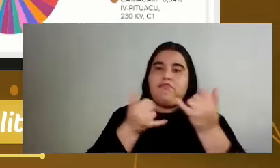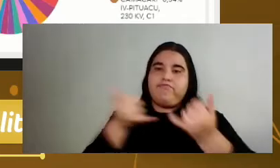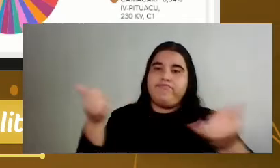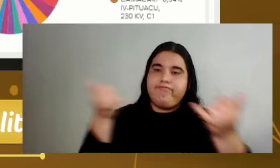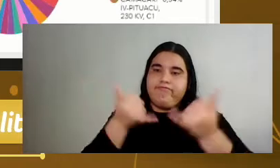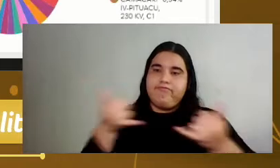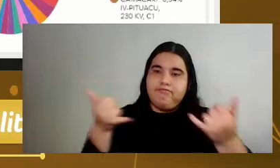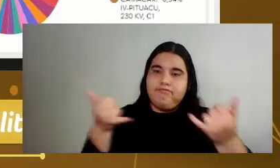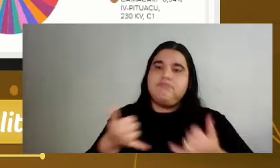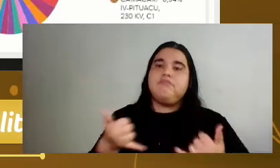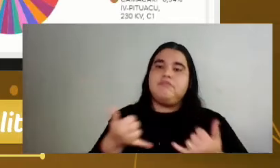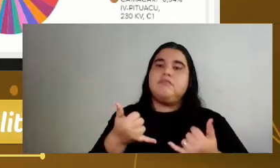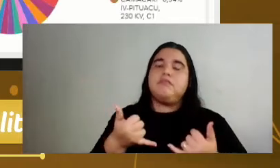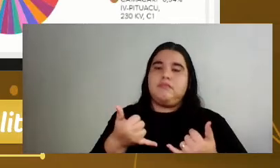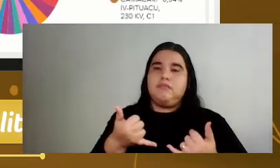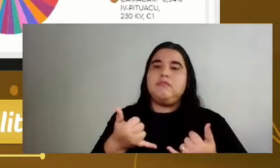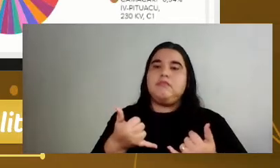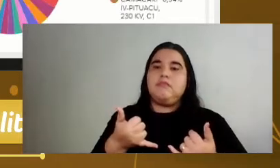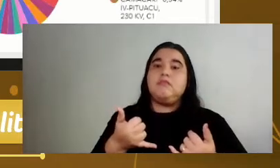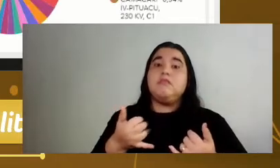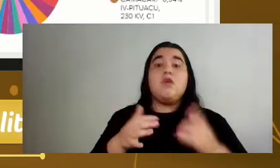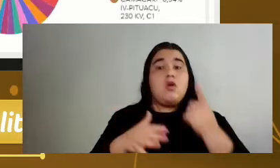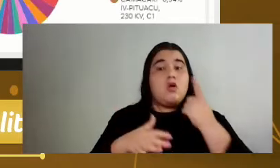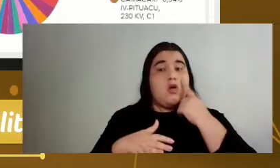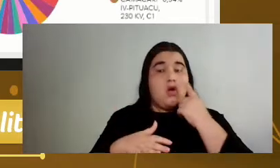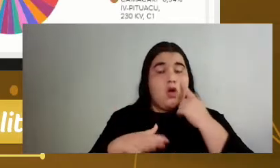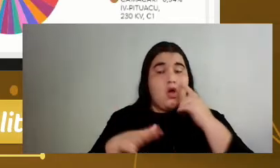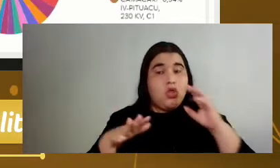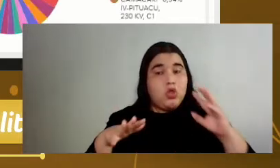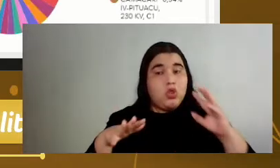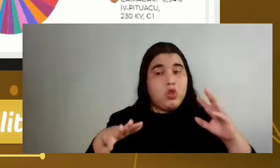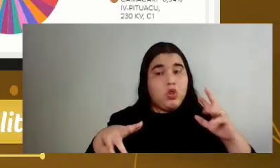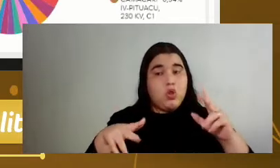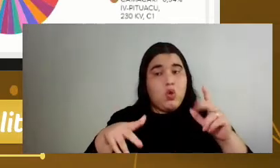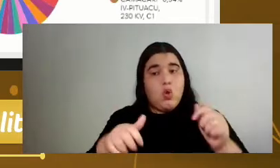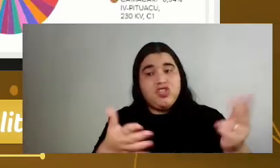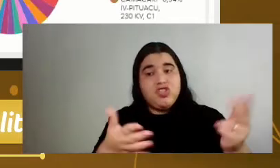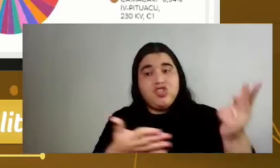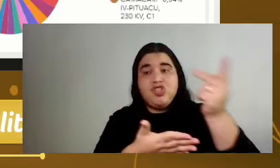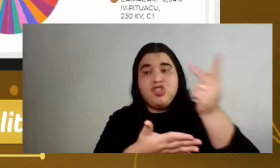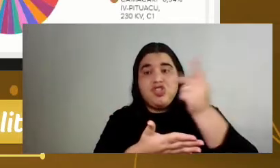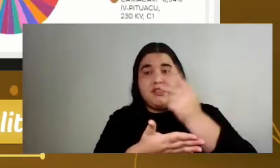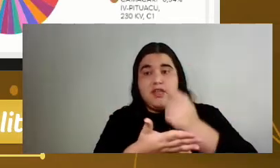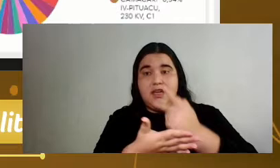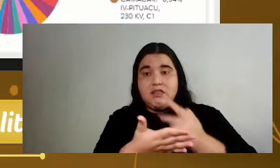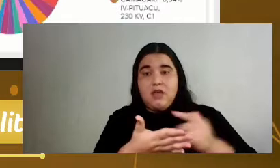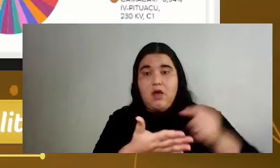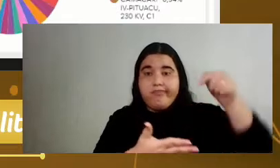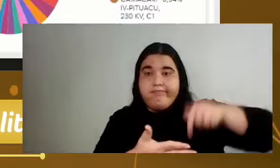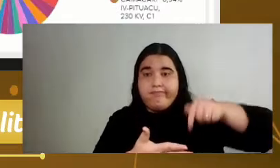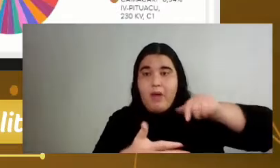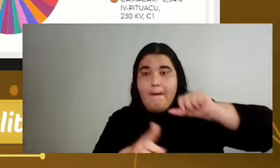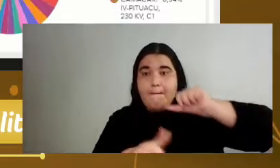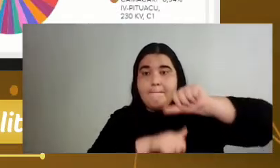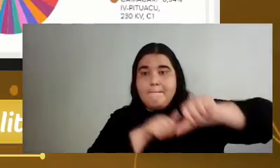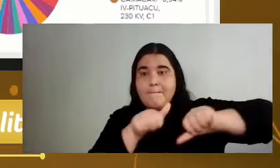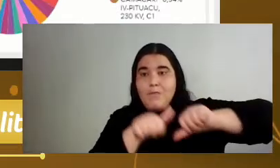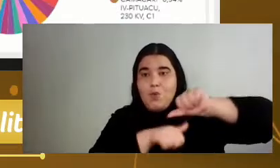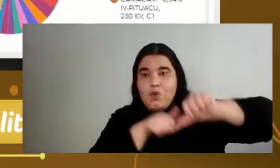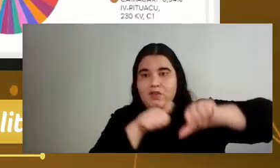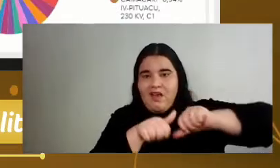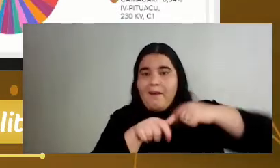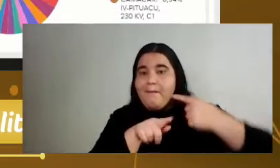Reparem que todas as demais gráficos na barra inferior mudam, porque agora eles vão